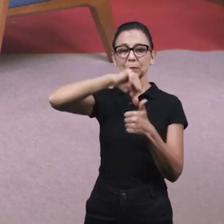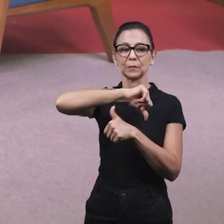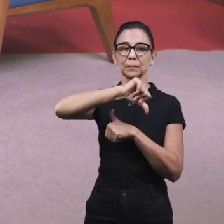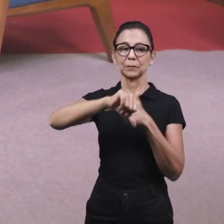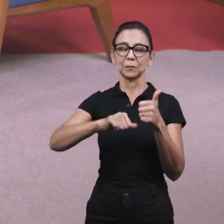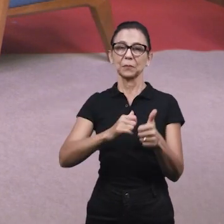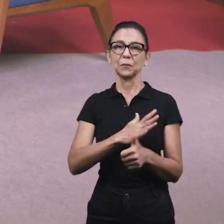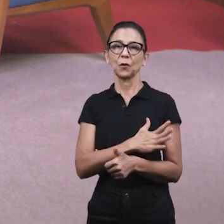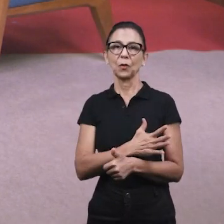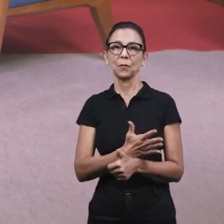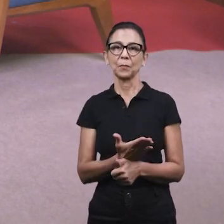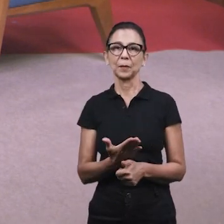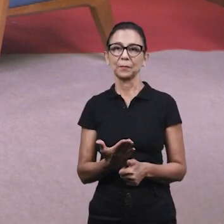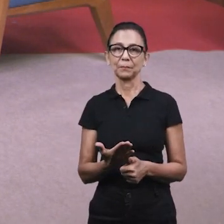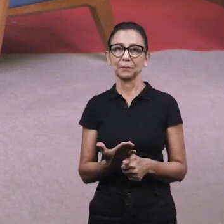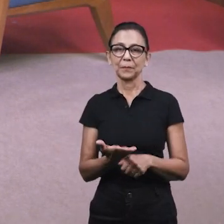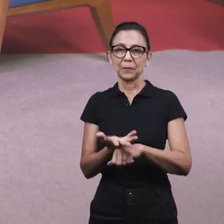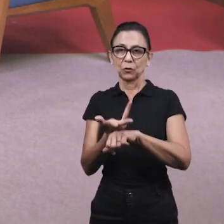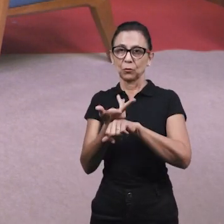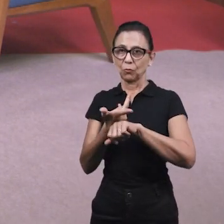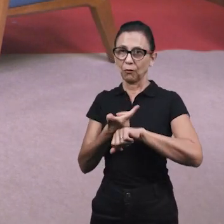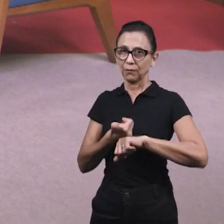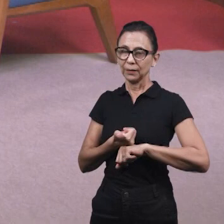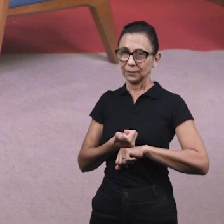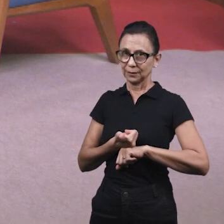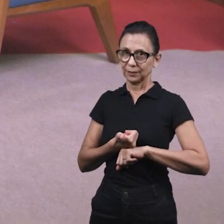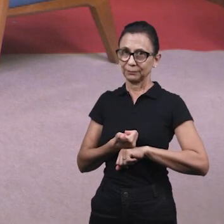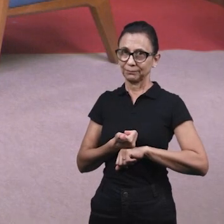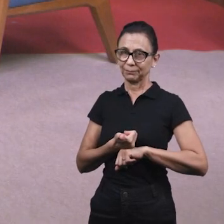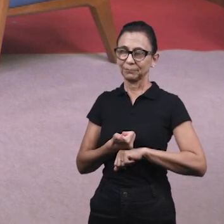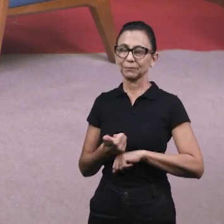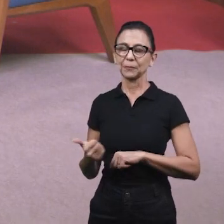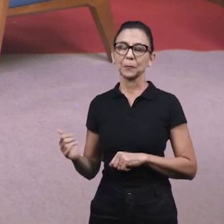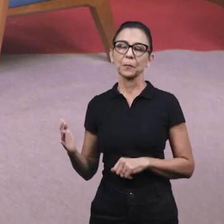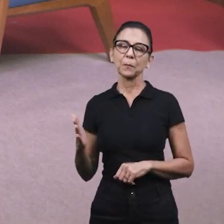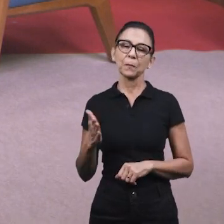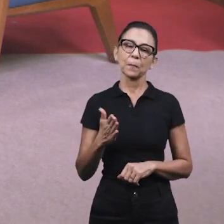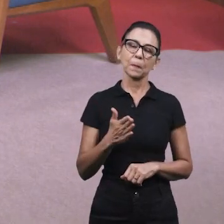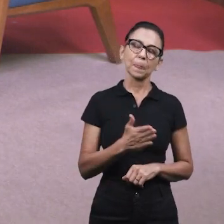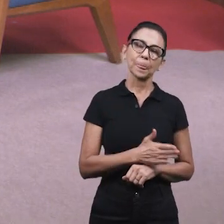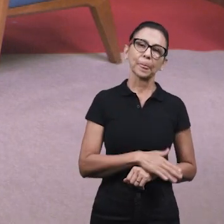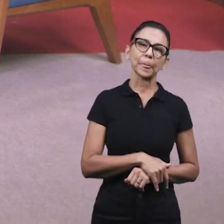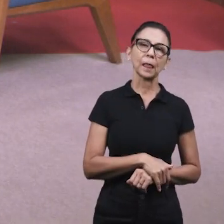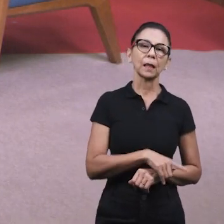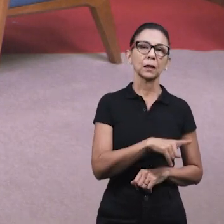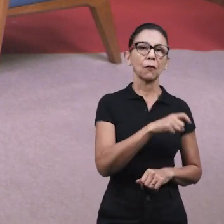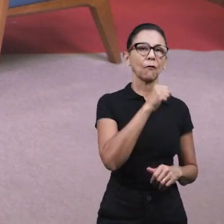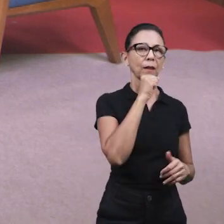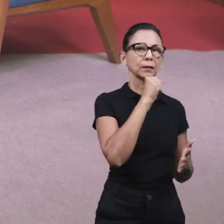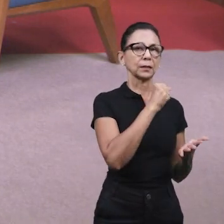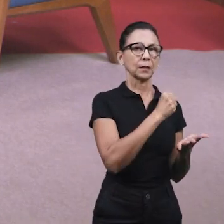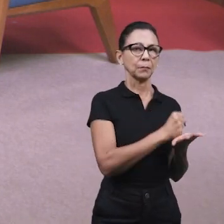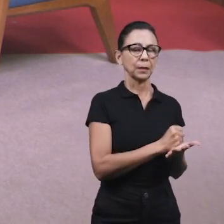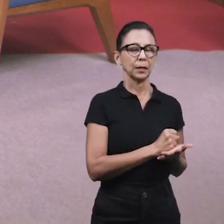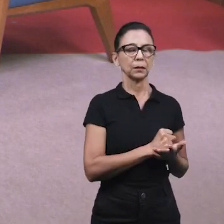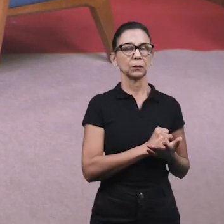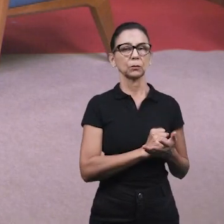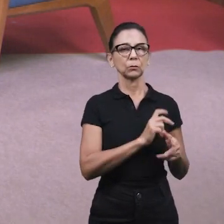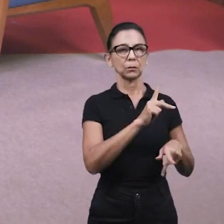nesse ponto da nossa conversa, Israel às margens do Jordão. A terra prometida do outro